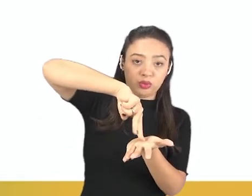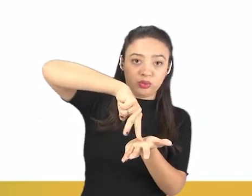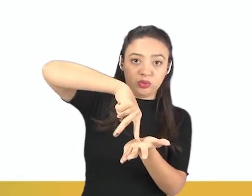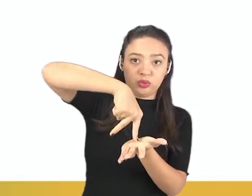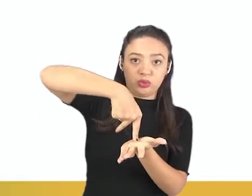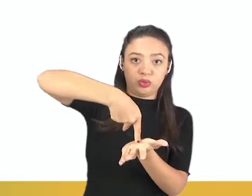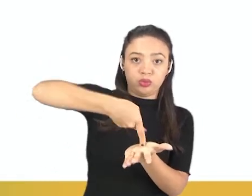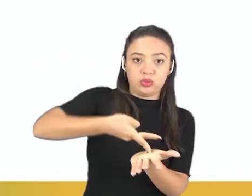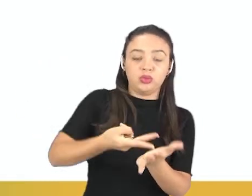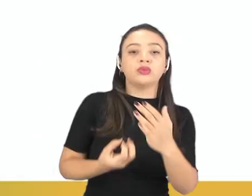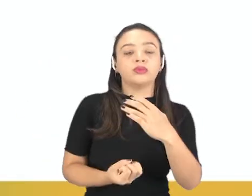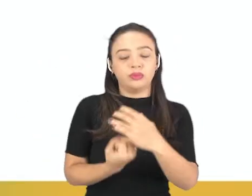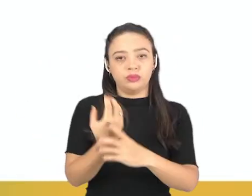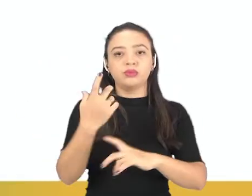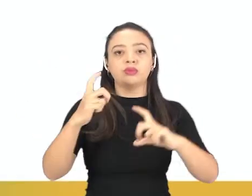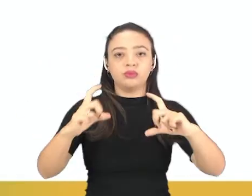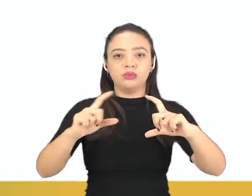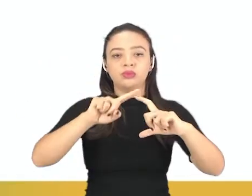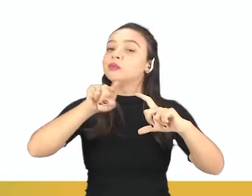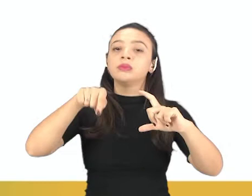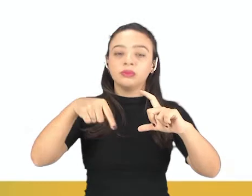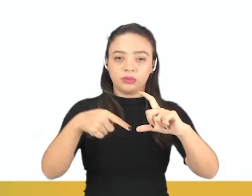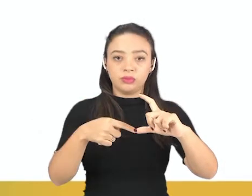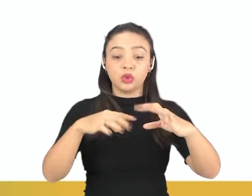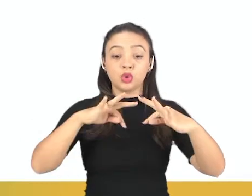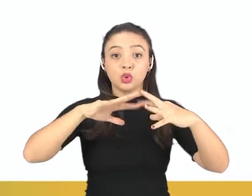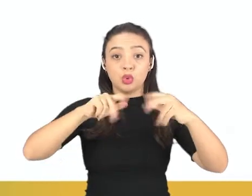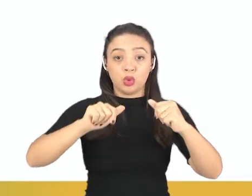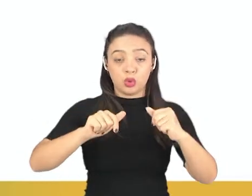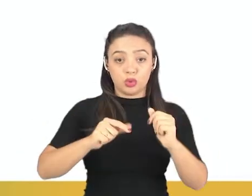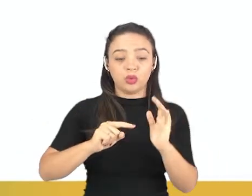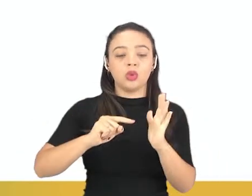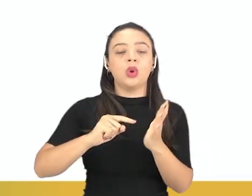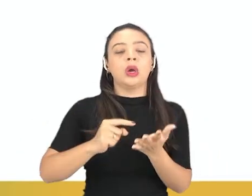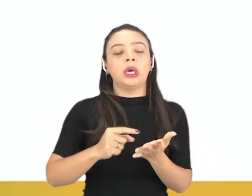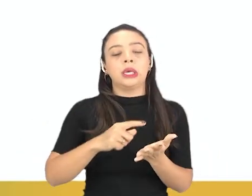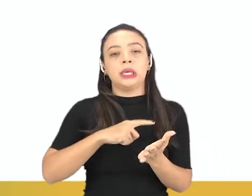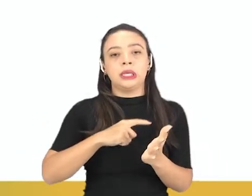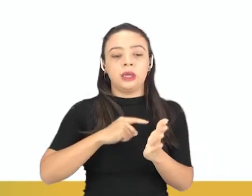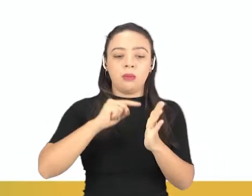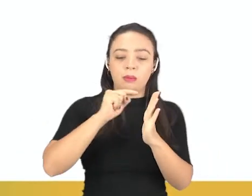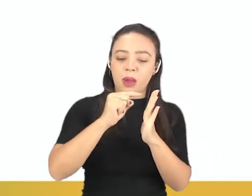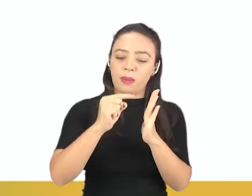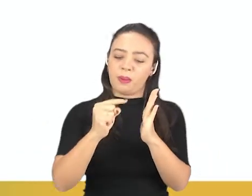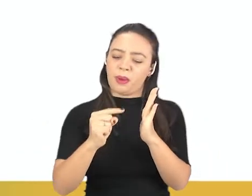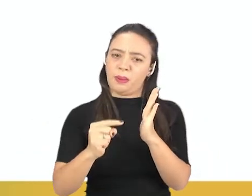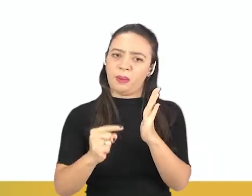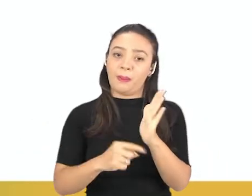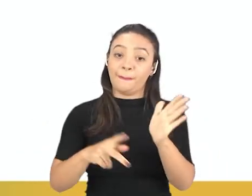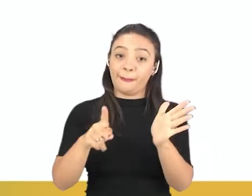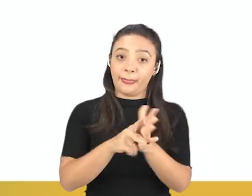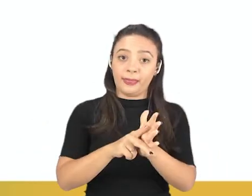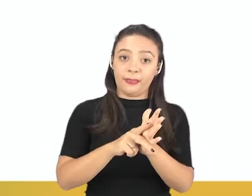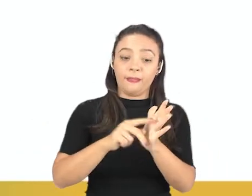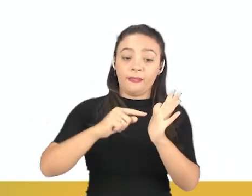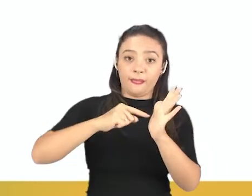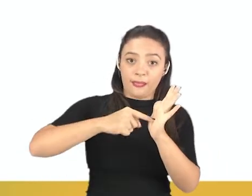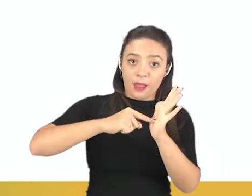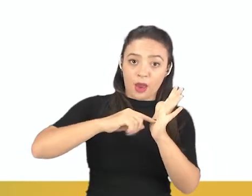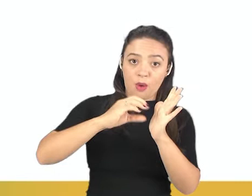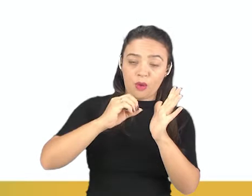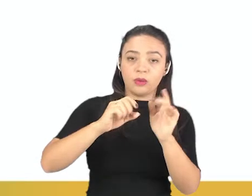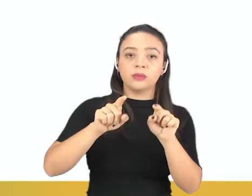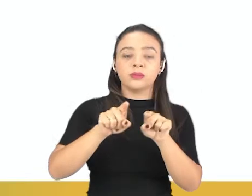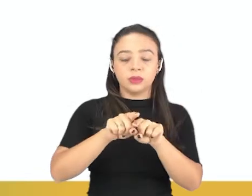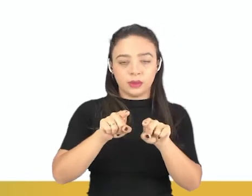construída é uma circunferência todos os pontos do plano da folha que pertencem a essa linha São equidistantes